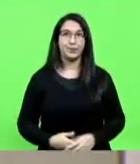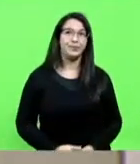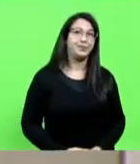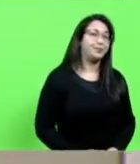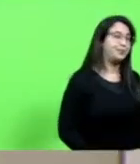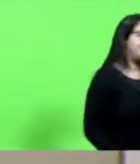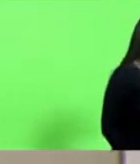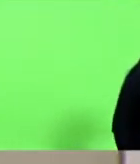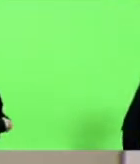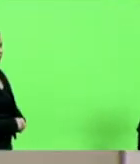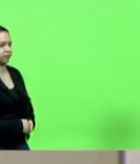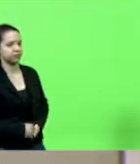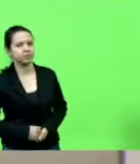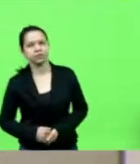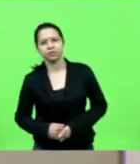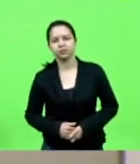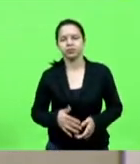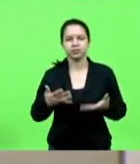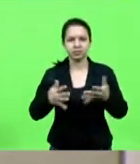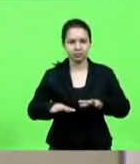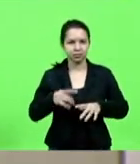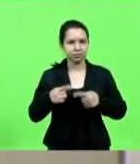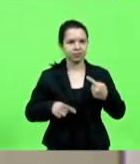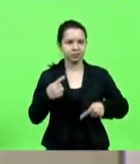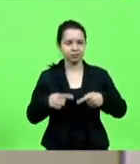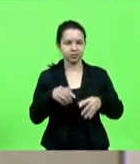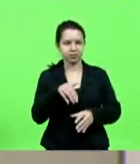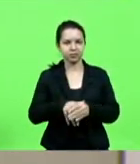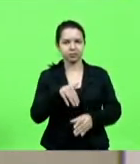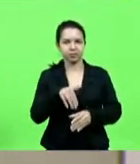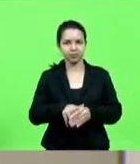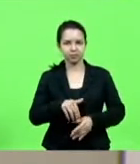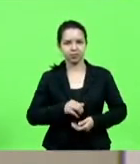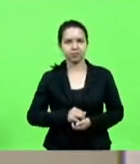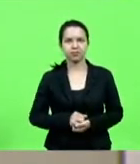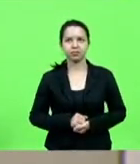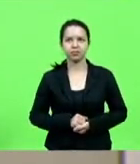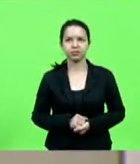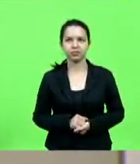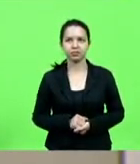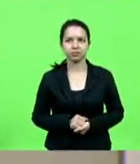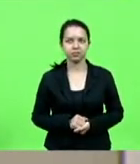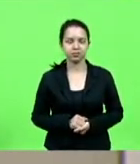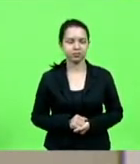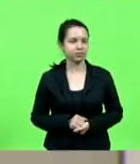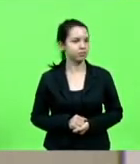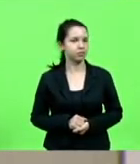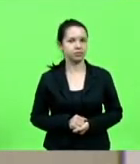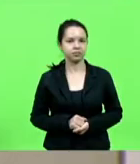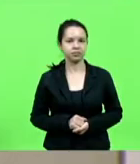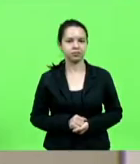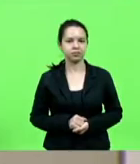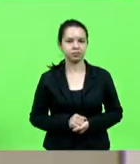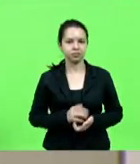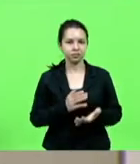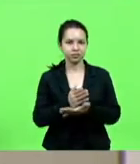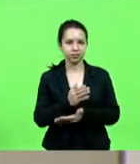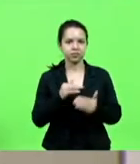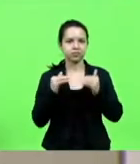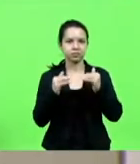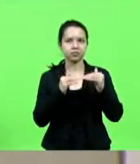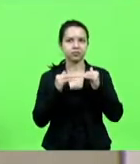Não havendo quem queira discutir, em votação, deputados que aprovam permaneçam como se encontram. Aprovado por